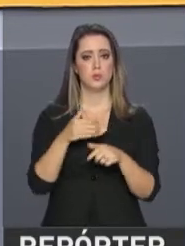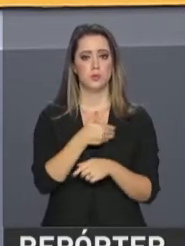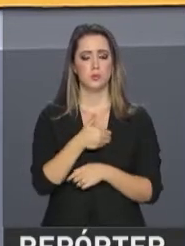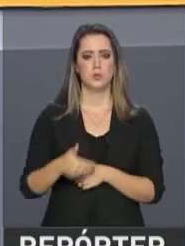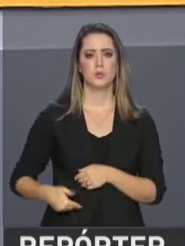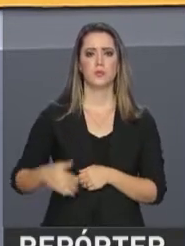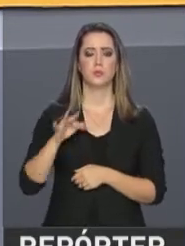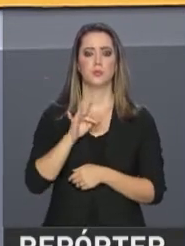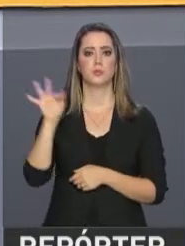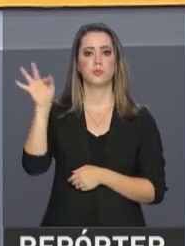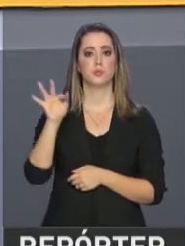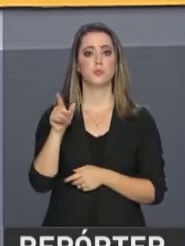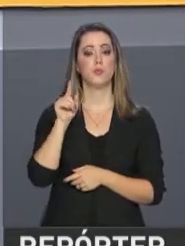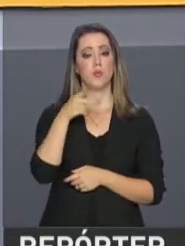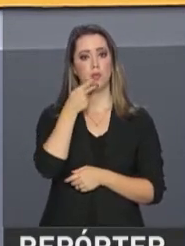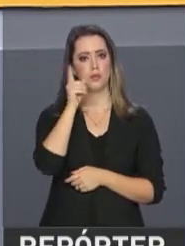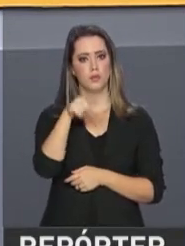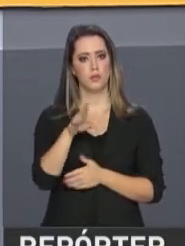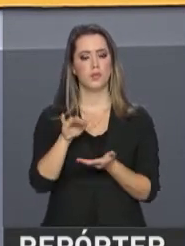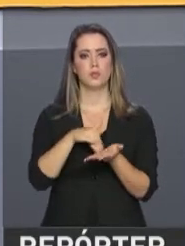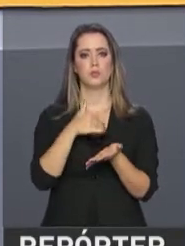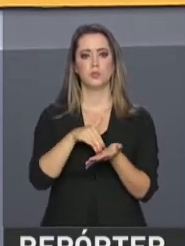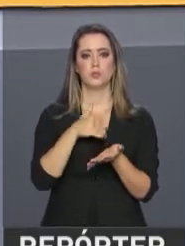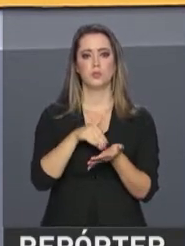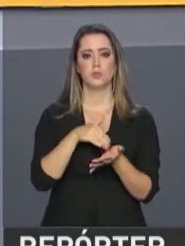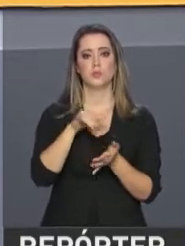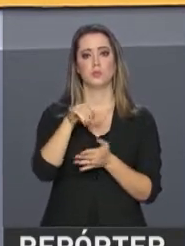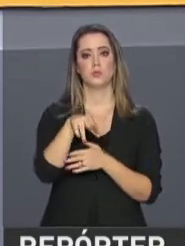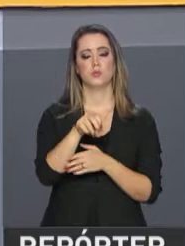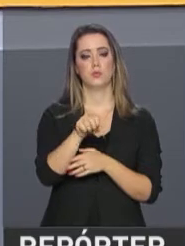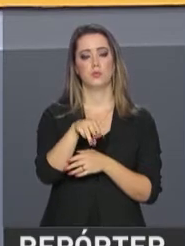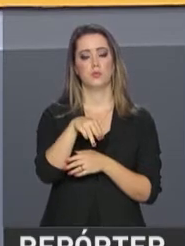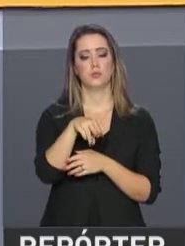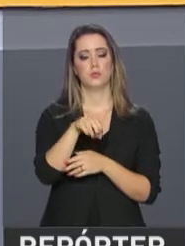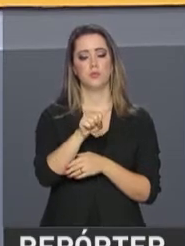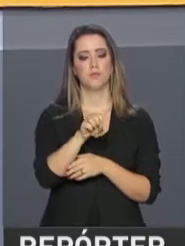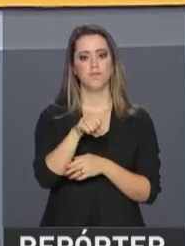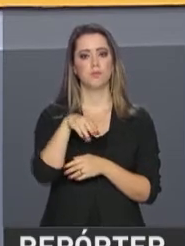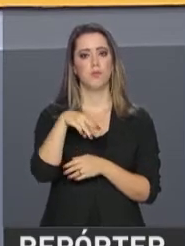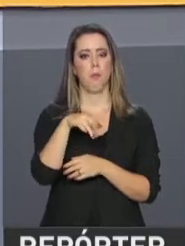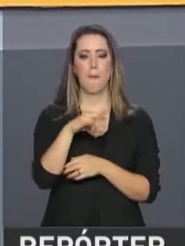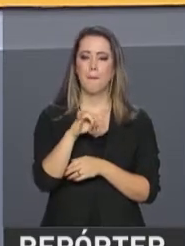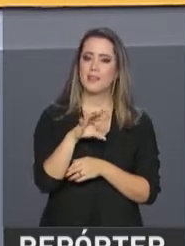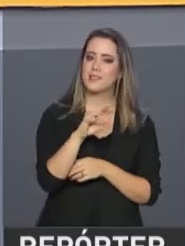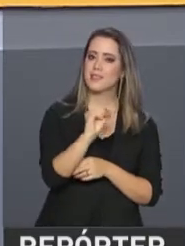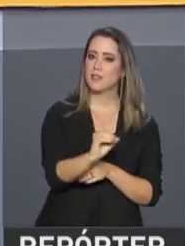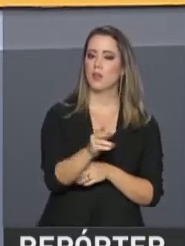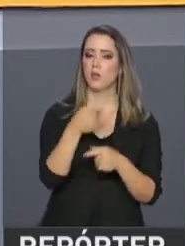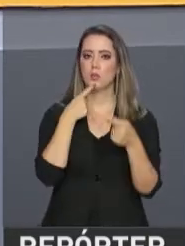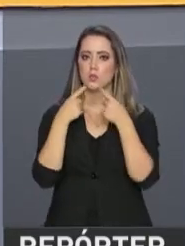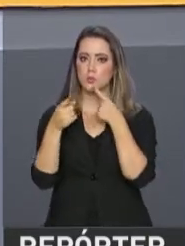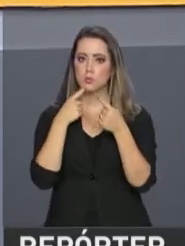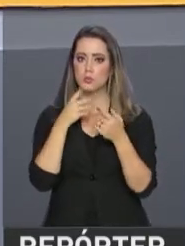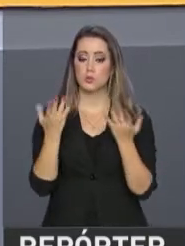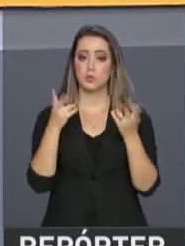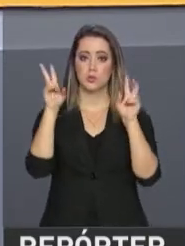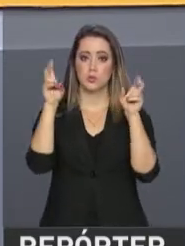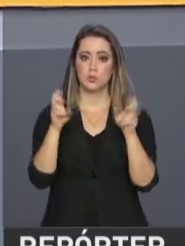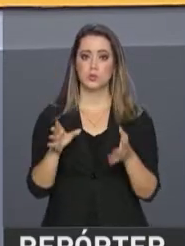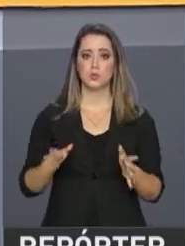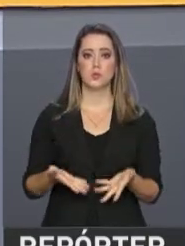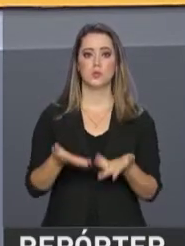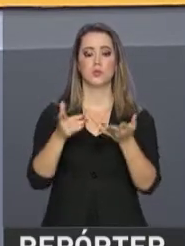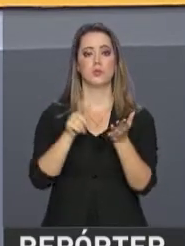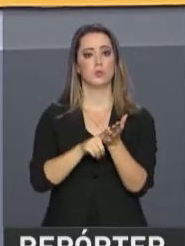federal a afirmação é do secretário da previdência social marcelo caetano que participou de um debate sobre o tema promovido pelo